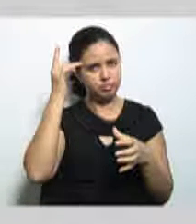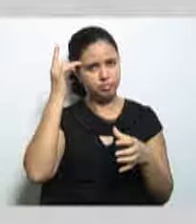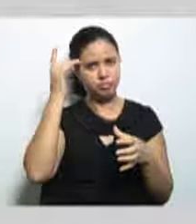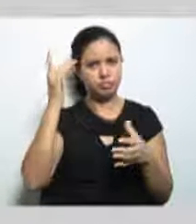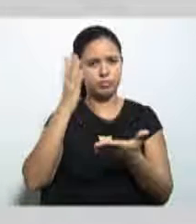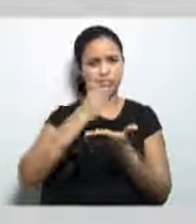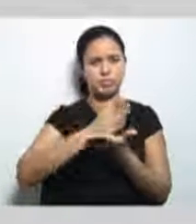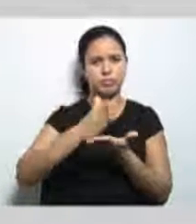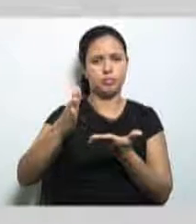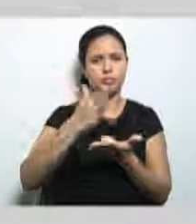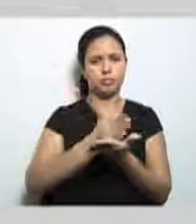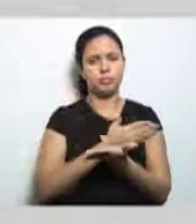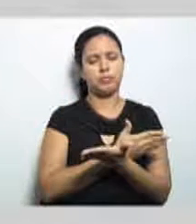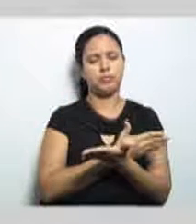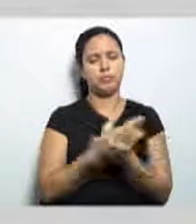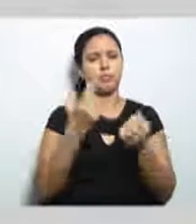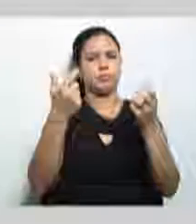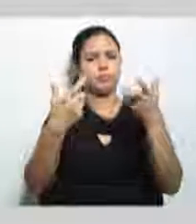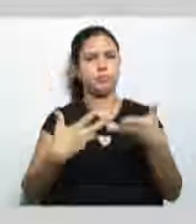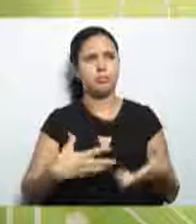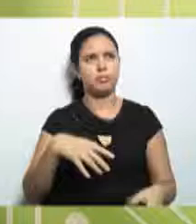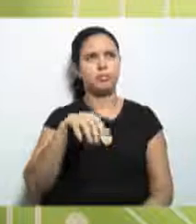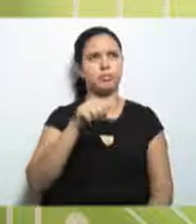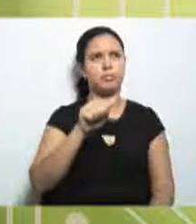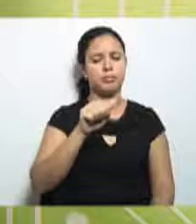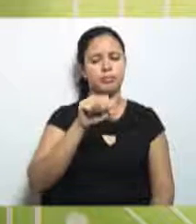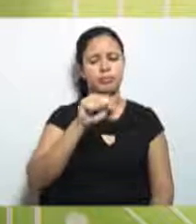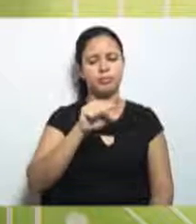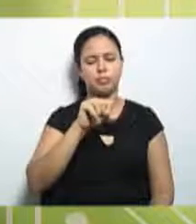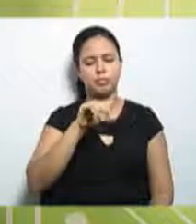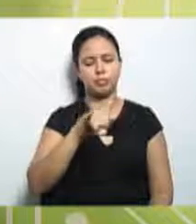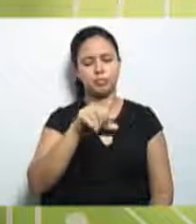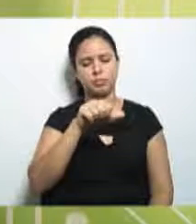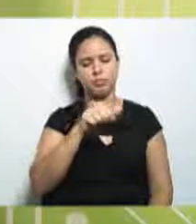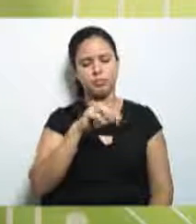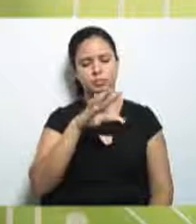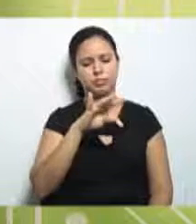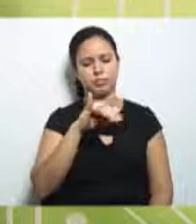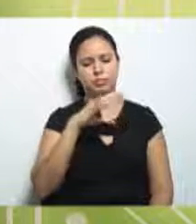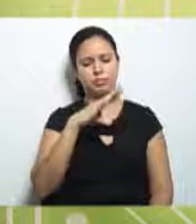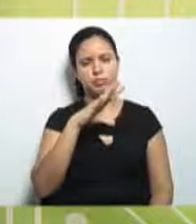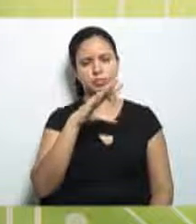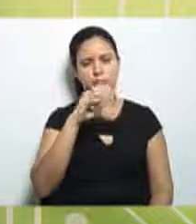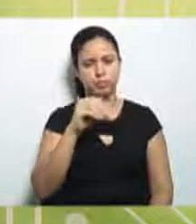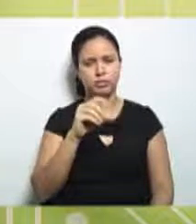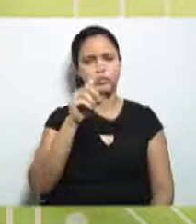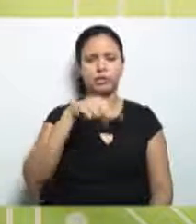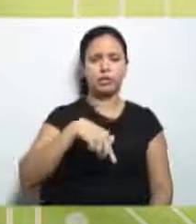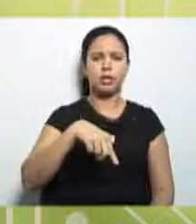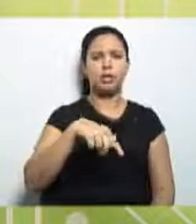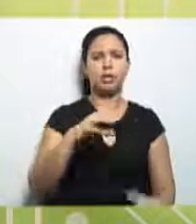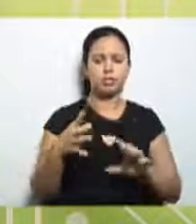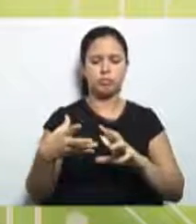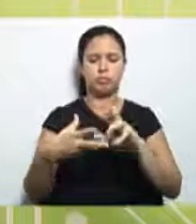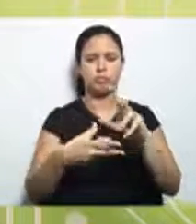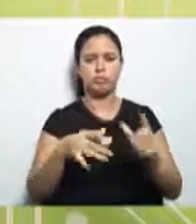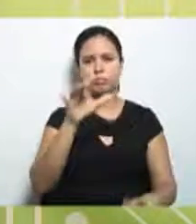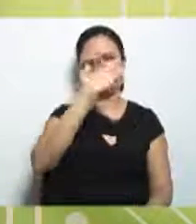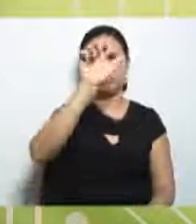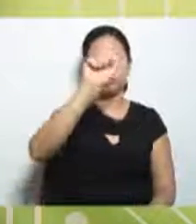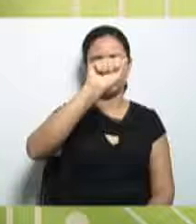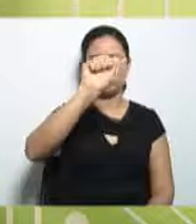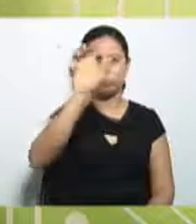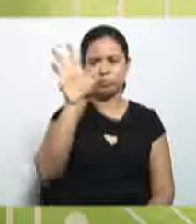asiático, ele é toda aquela região ali, China, Japão, né? É como se fosse uma espécie de feudalismo